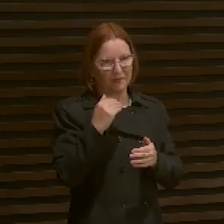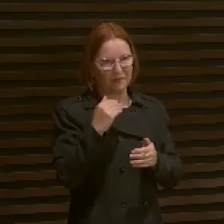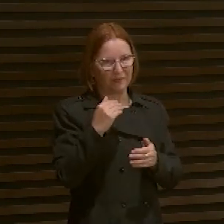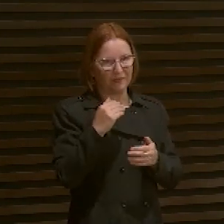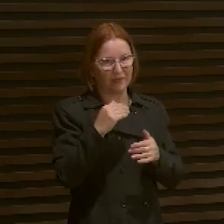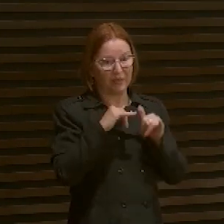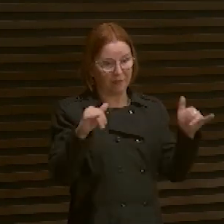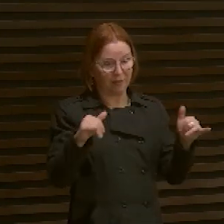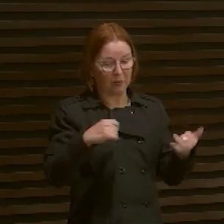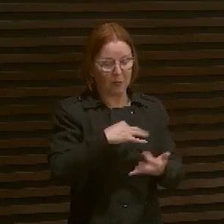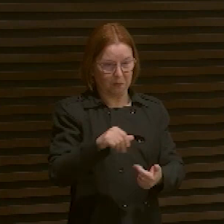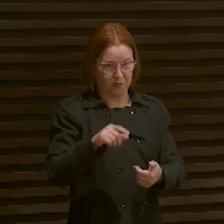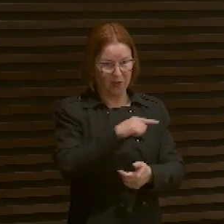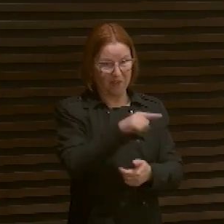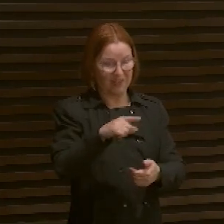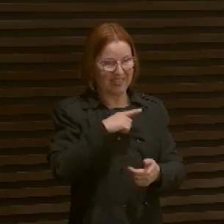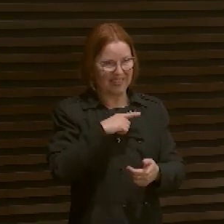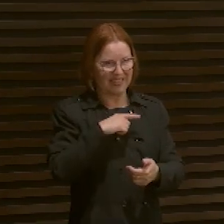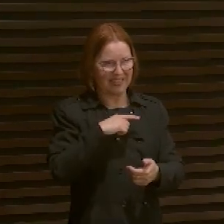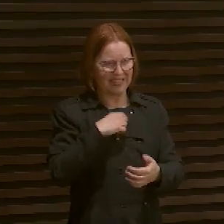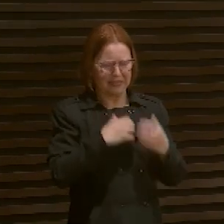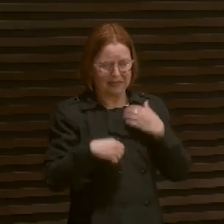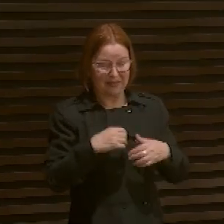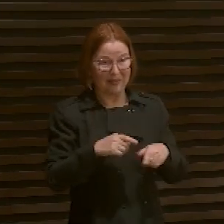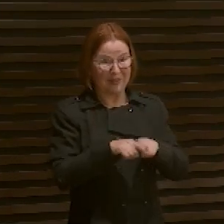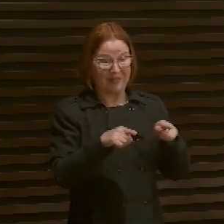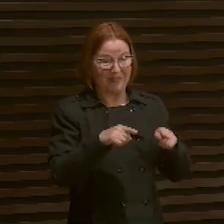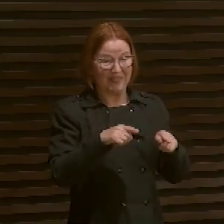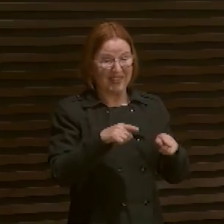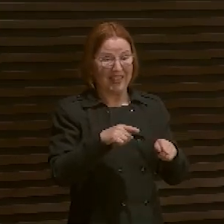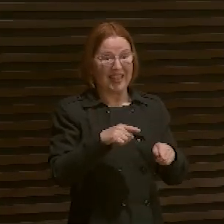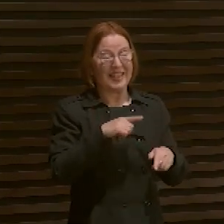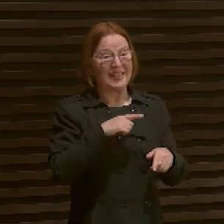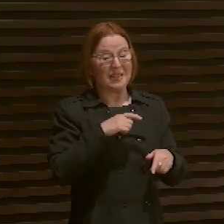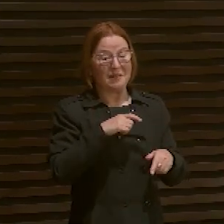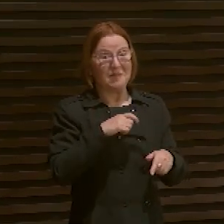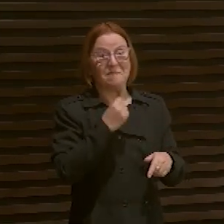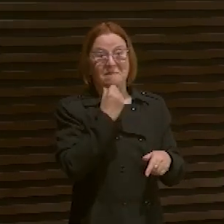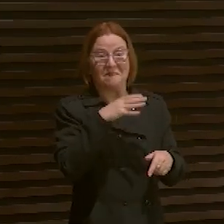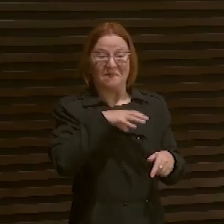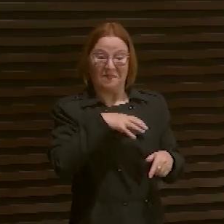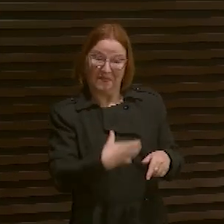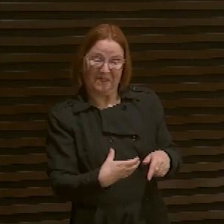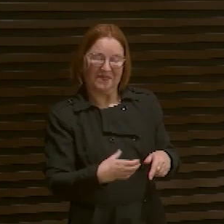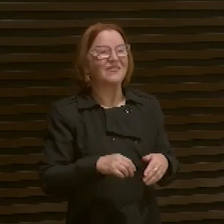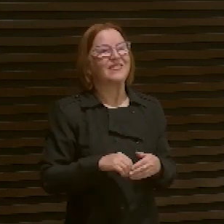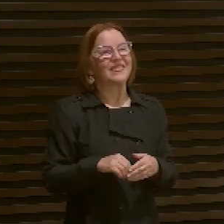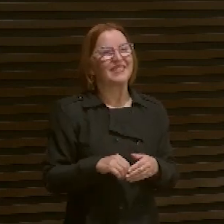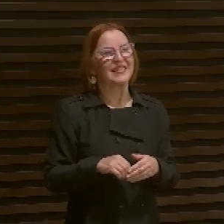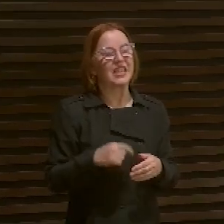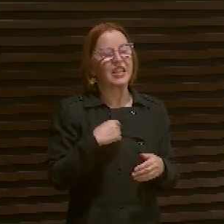terão aflições, mas tende bom ânimo, eu venci o mundo. E aí ele